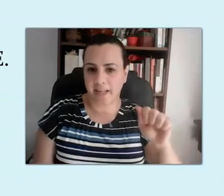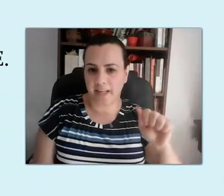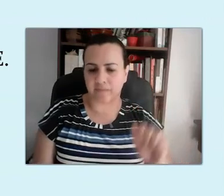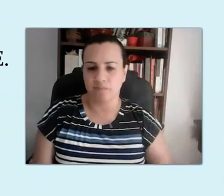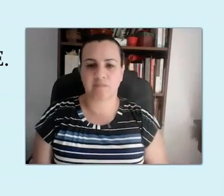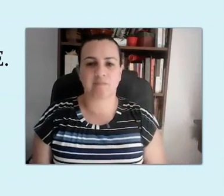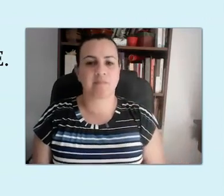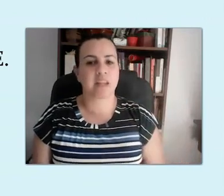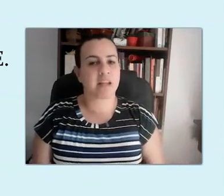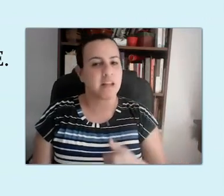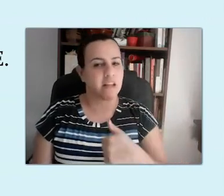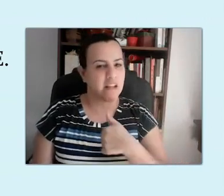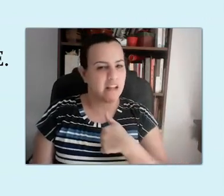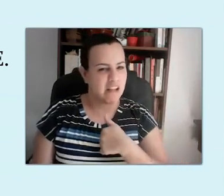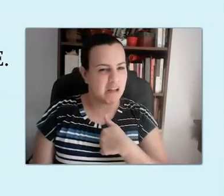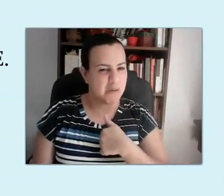Maria.